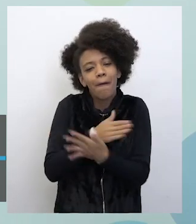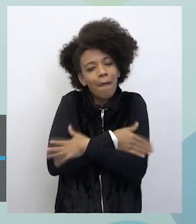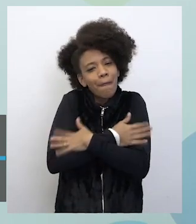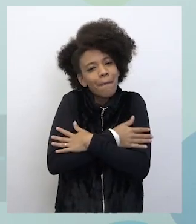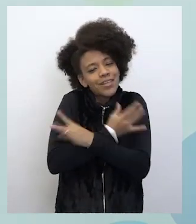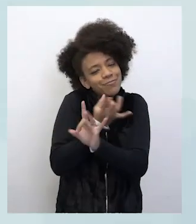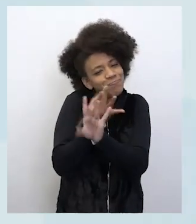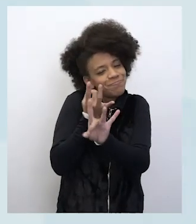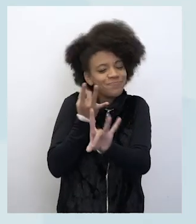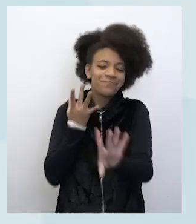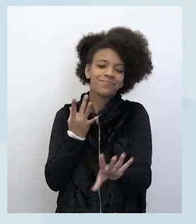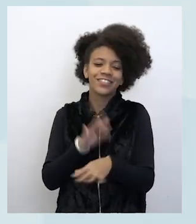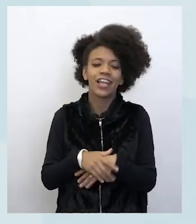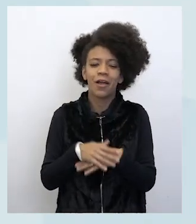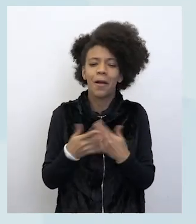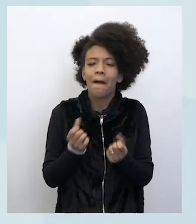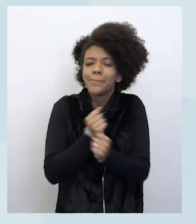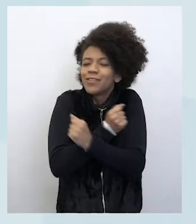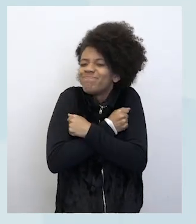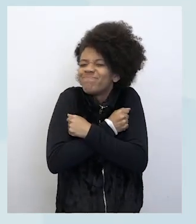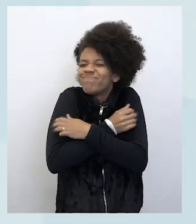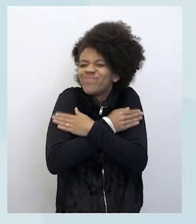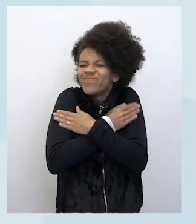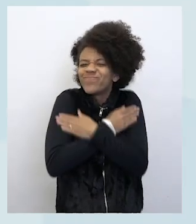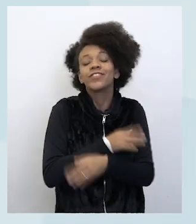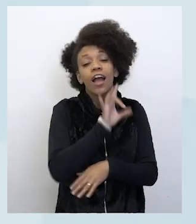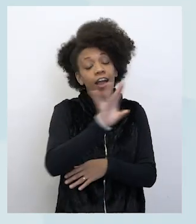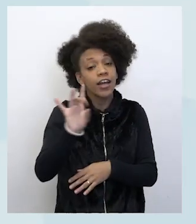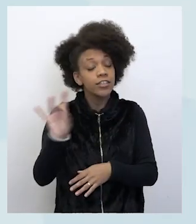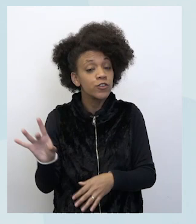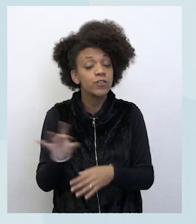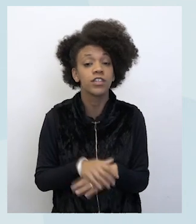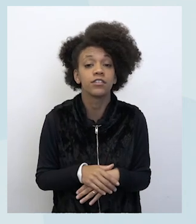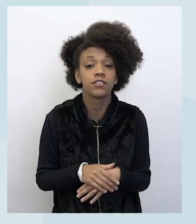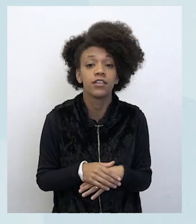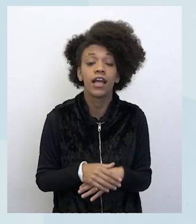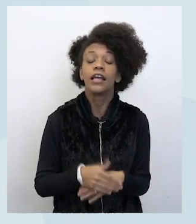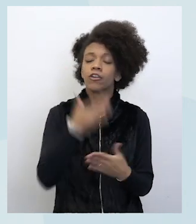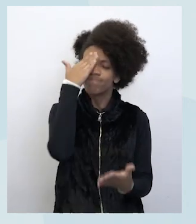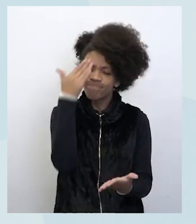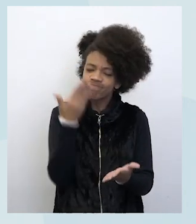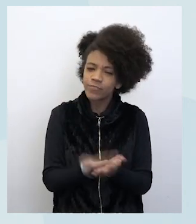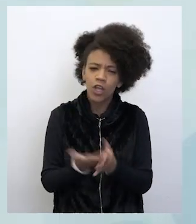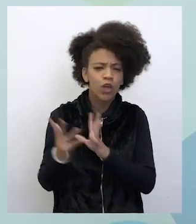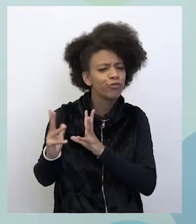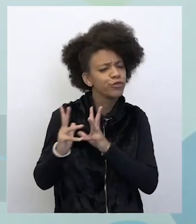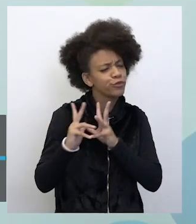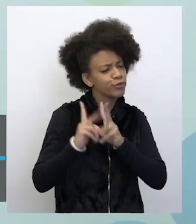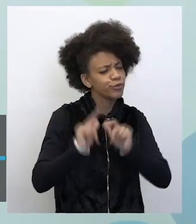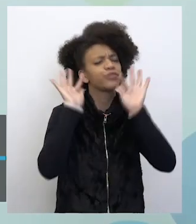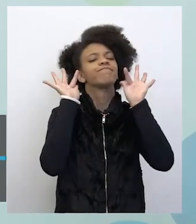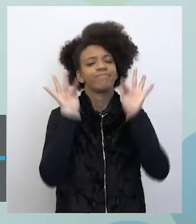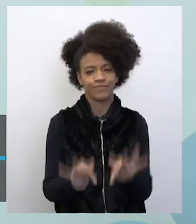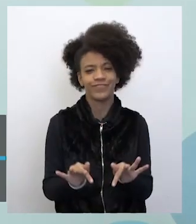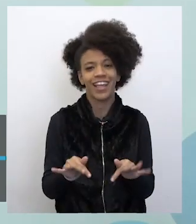abraço virtual, bem apertado para cada um de vocês, certa de que tudo isso vai passar